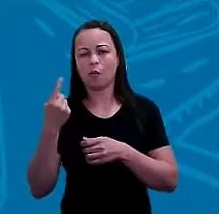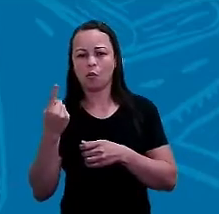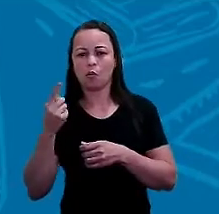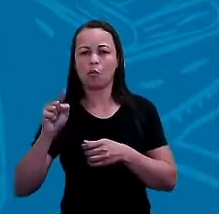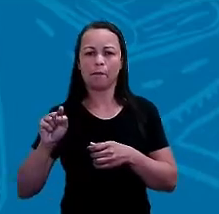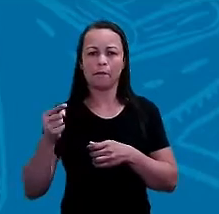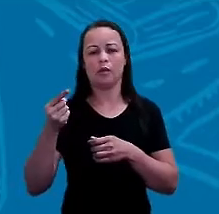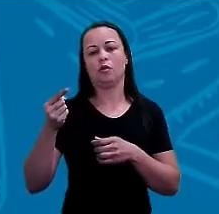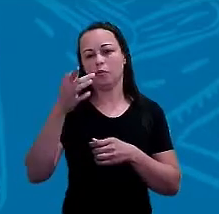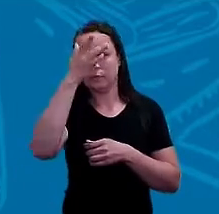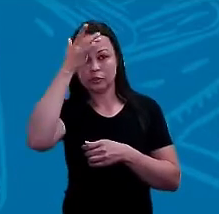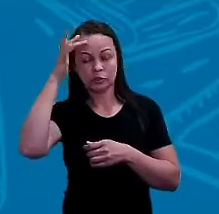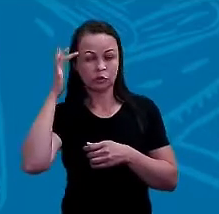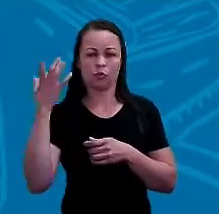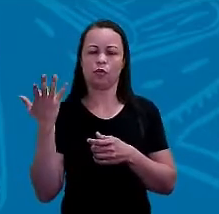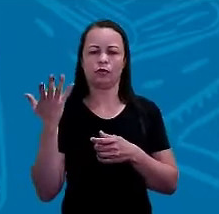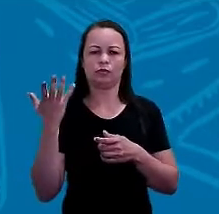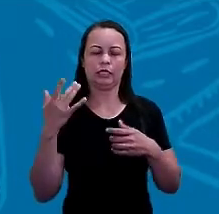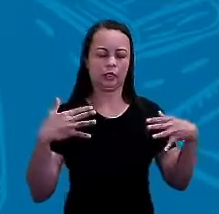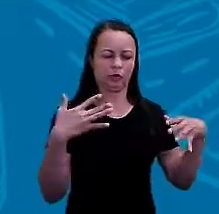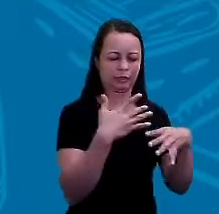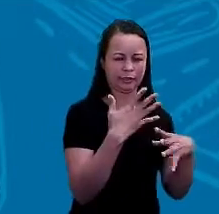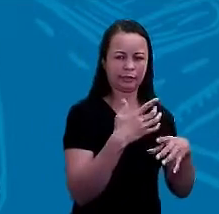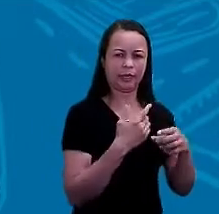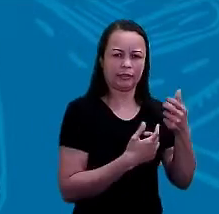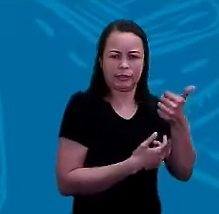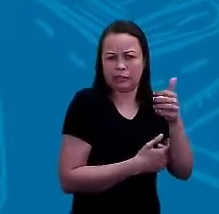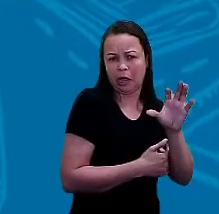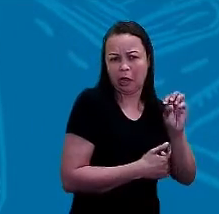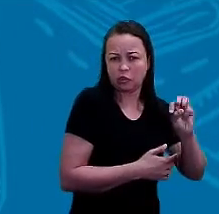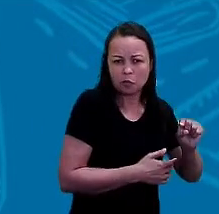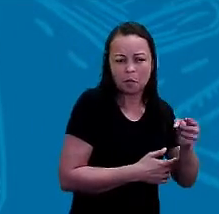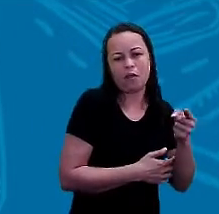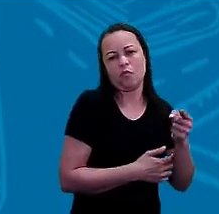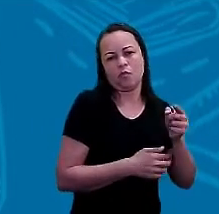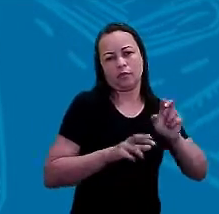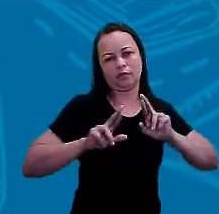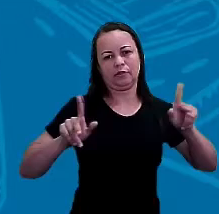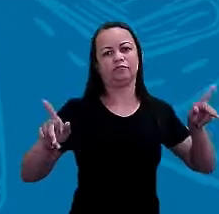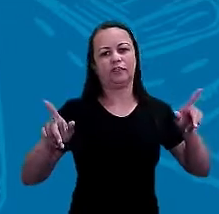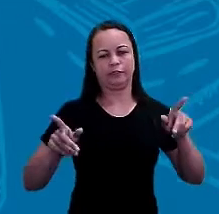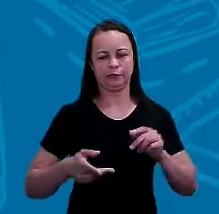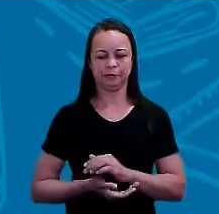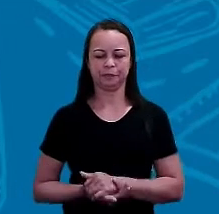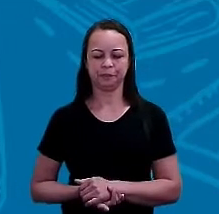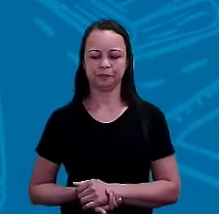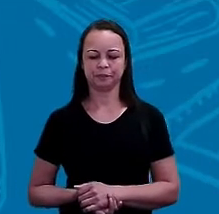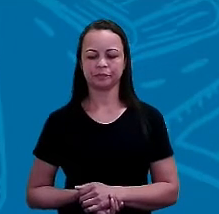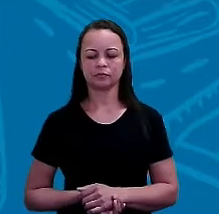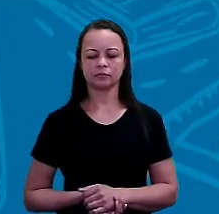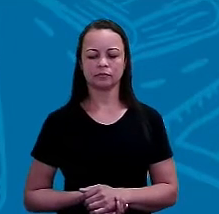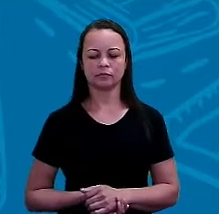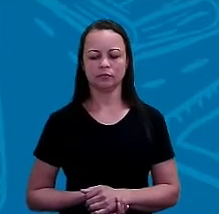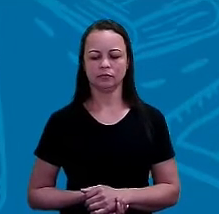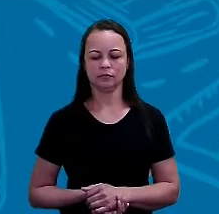Na cidade deve morar umas 10.000. A diferença, densidade demográfica.